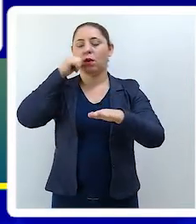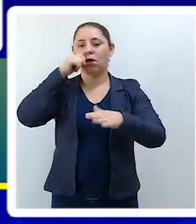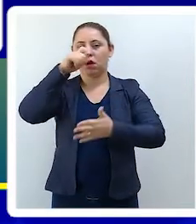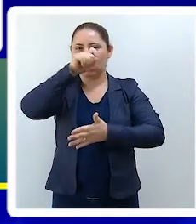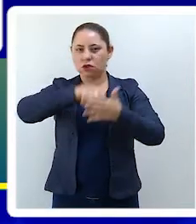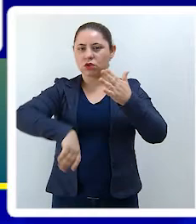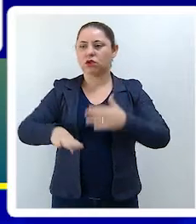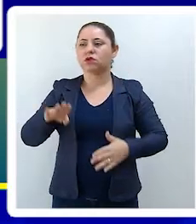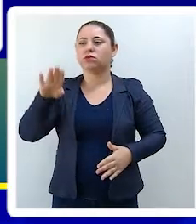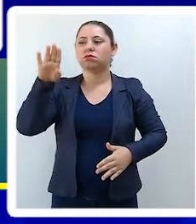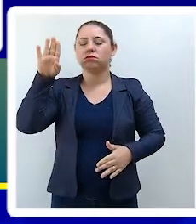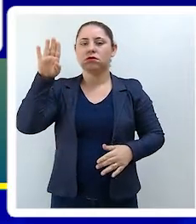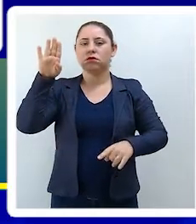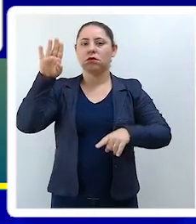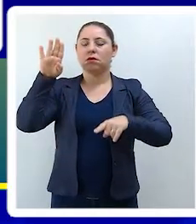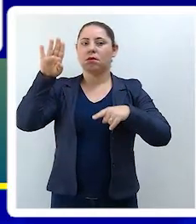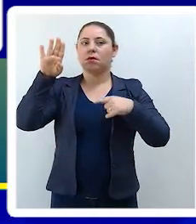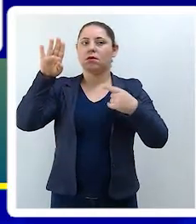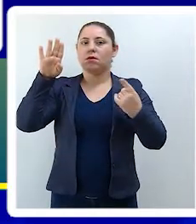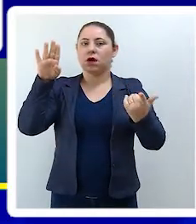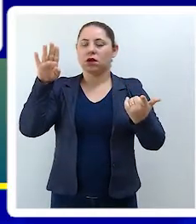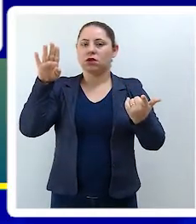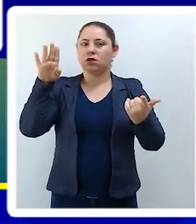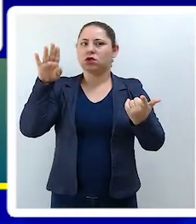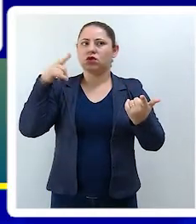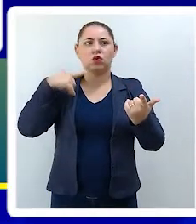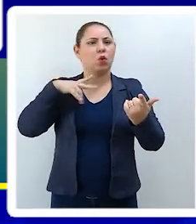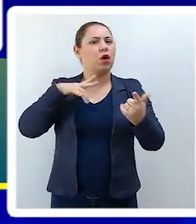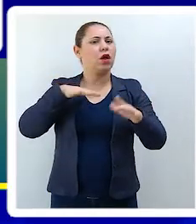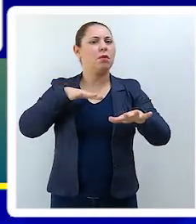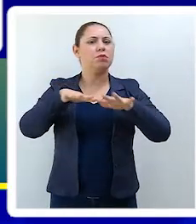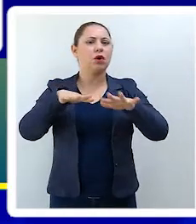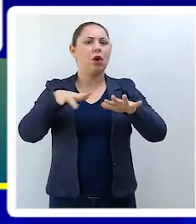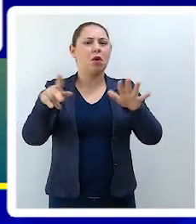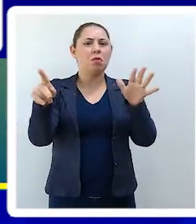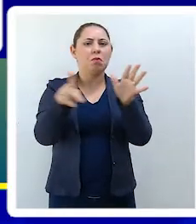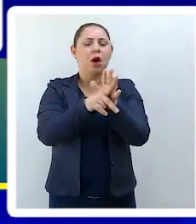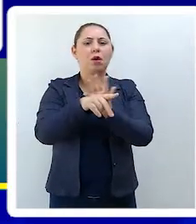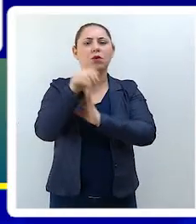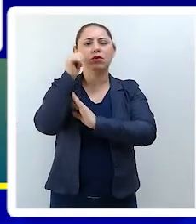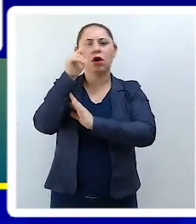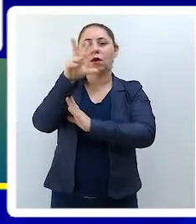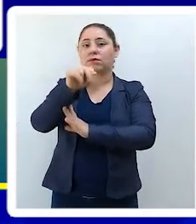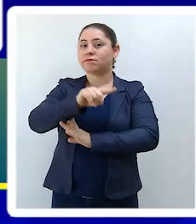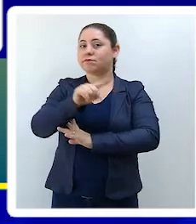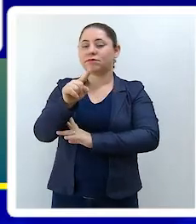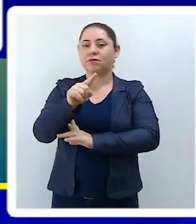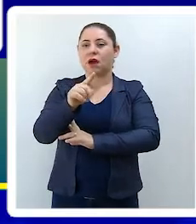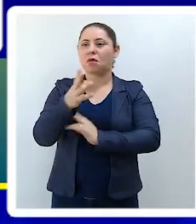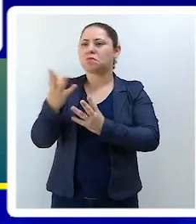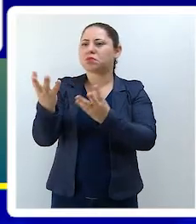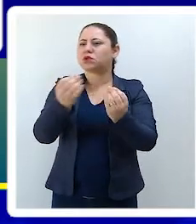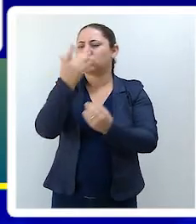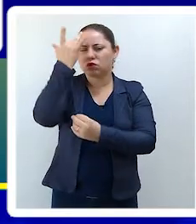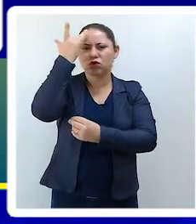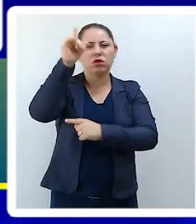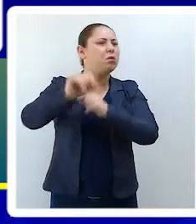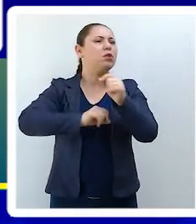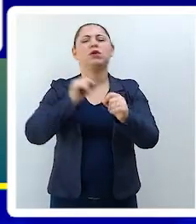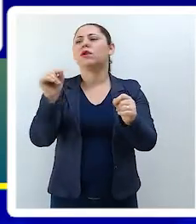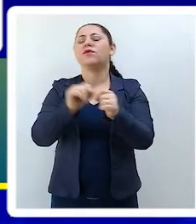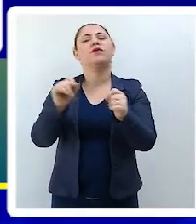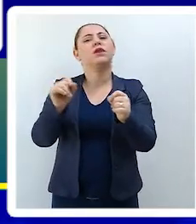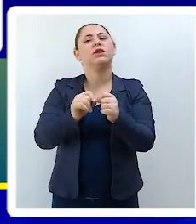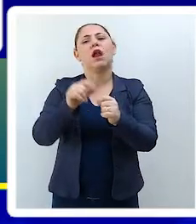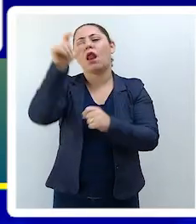algumas mulheres registraram candidatura e elas não faziam a campanha em nome próprio, né? Muitas nem sabiam exatamente o